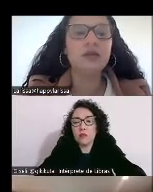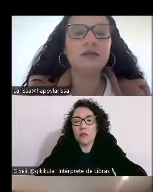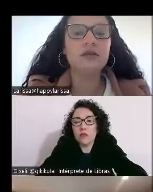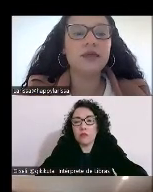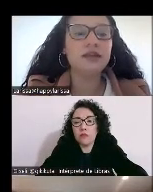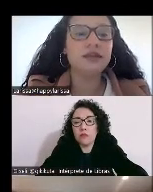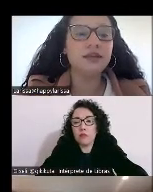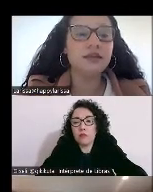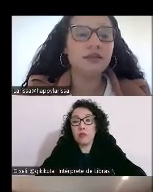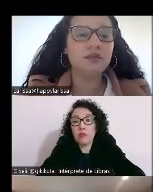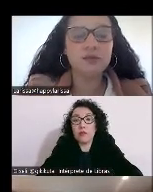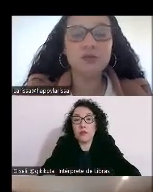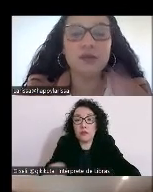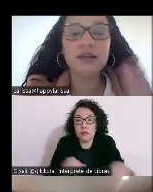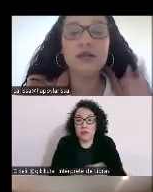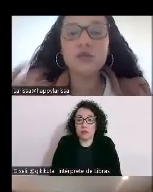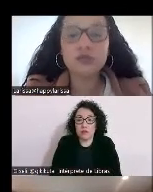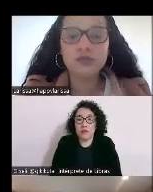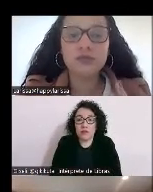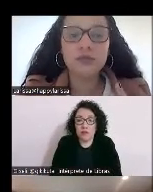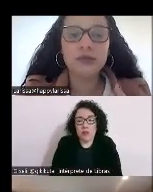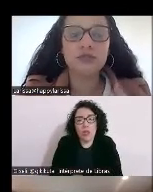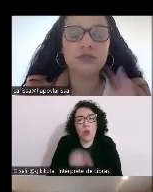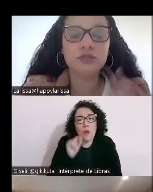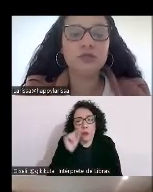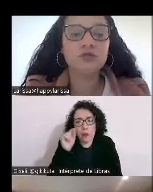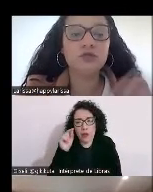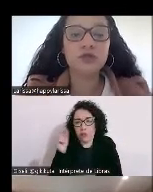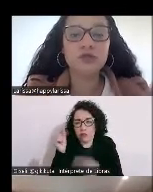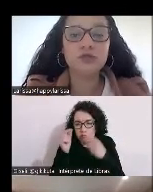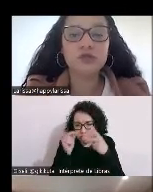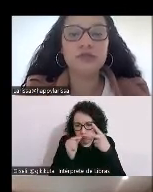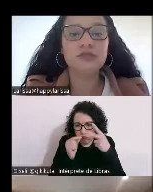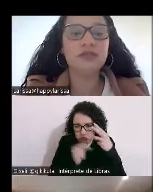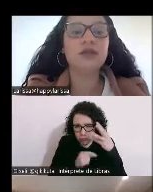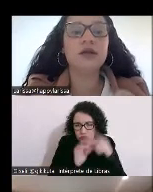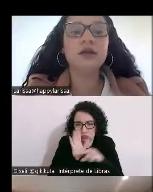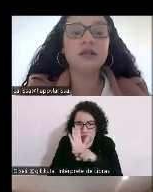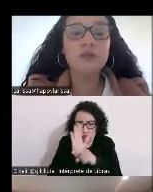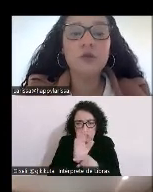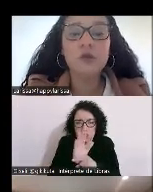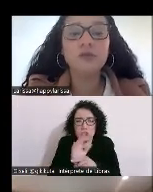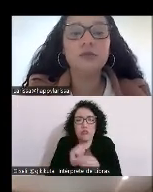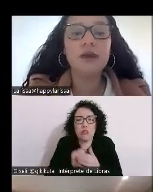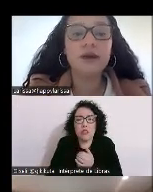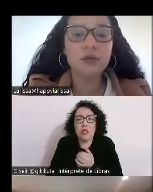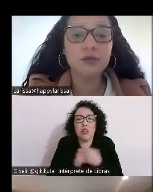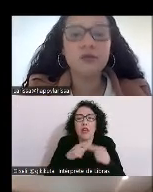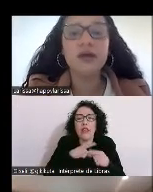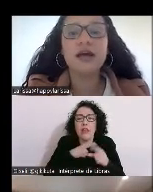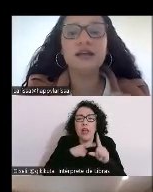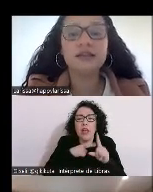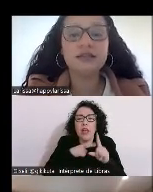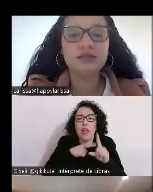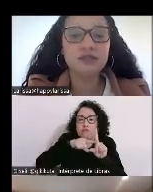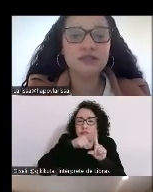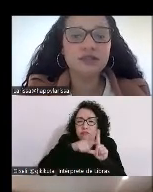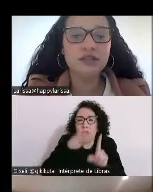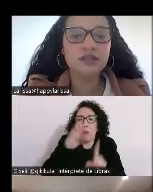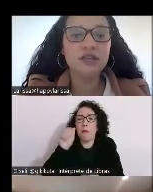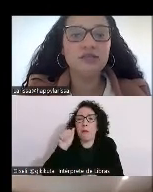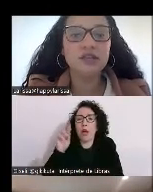Ok, então ele me pediu para ler alguns desses instrumentos. O que nós conhecemos aqui, ó, termômetro, barômetro, analisador